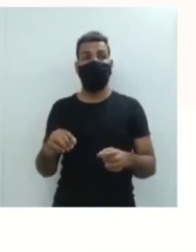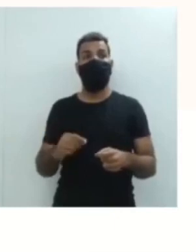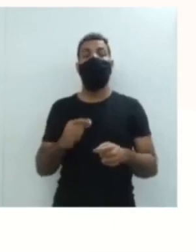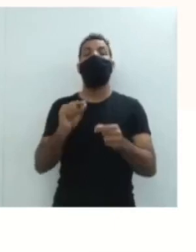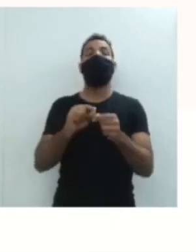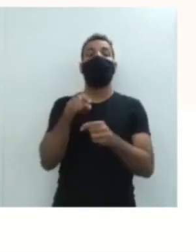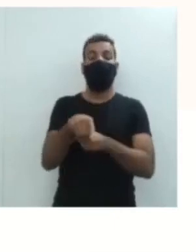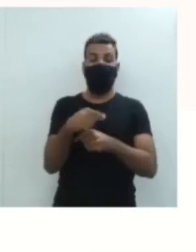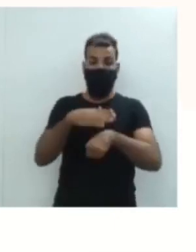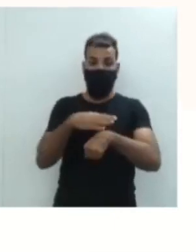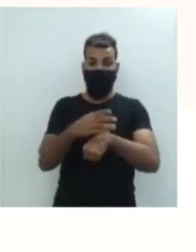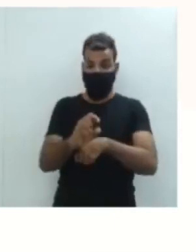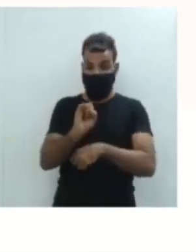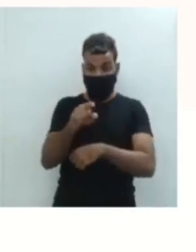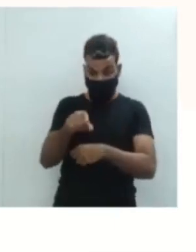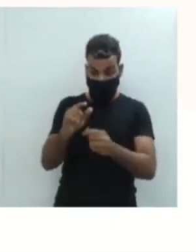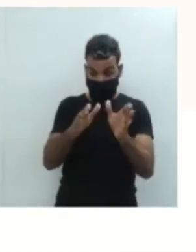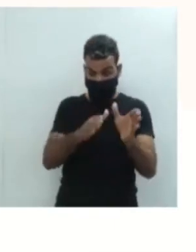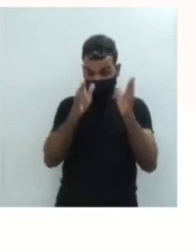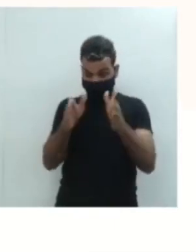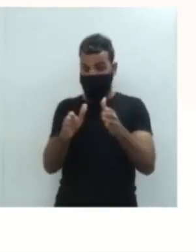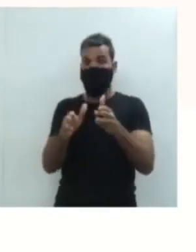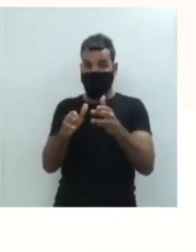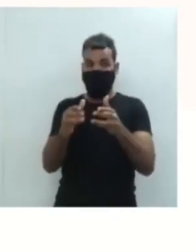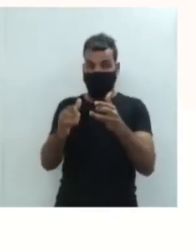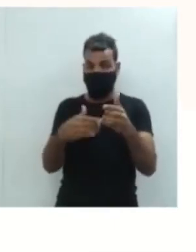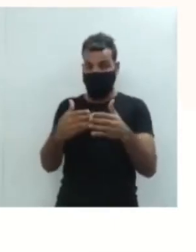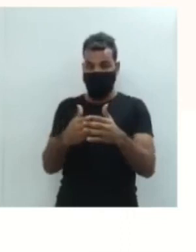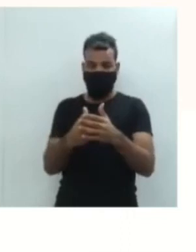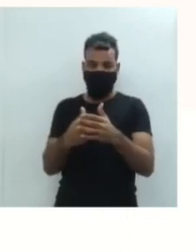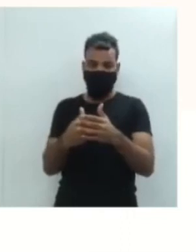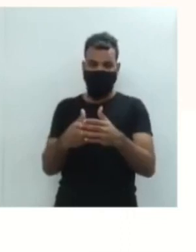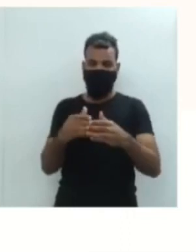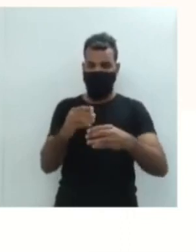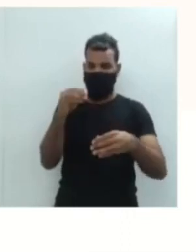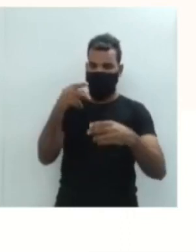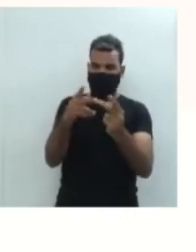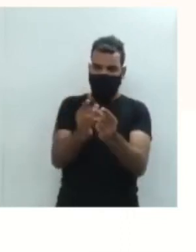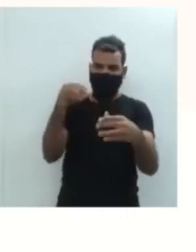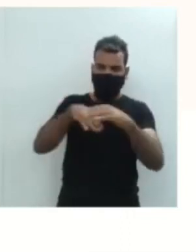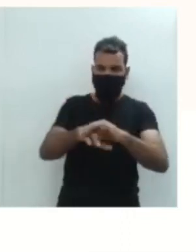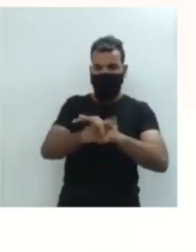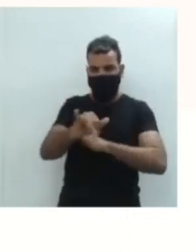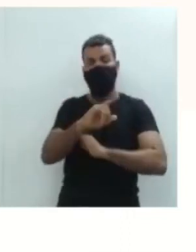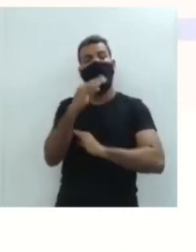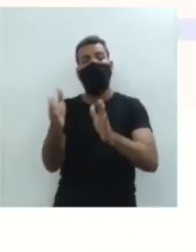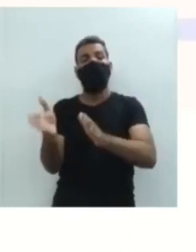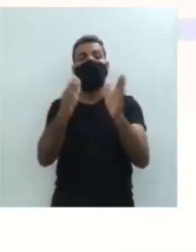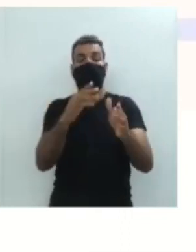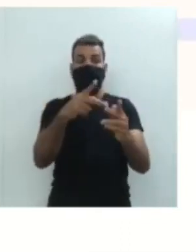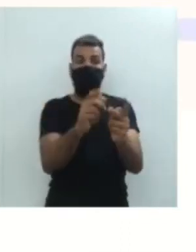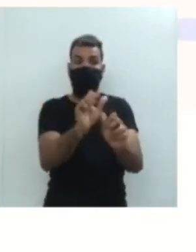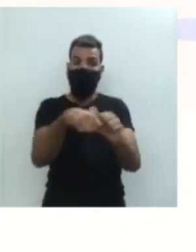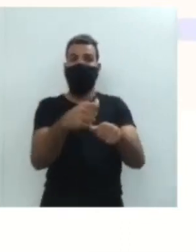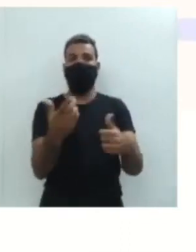no momento então se ele vai direcionar para o arquivo incluir prato se ele vai direcionar para o arquivo alterar